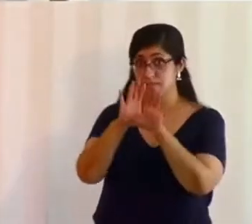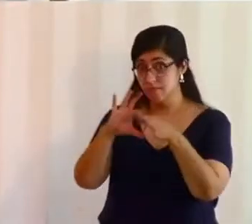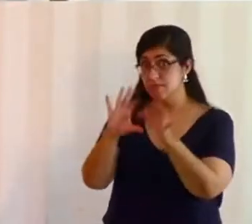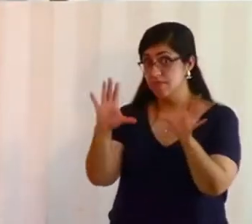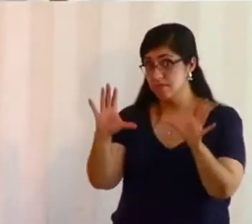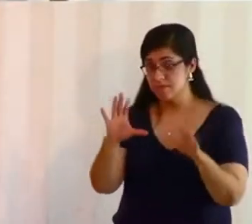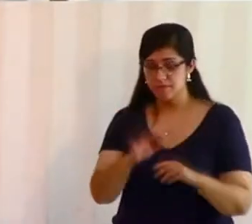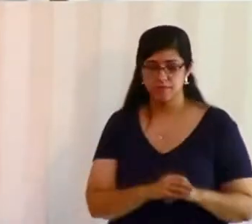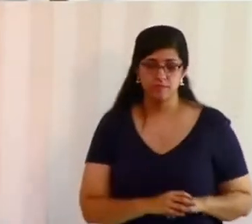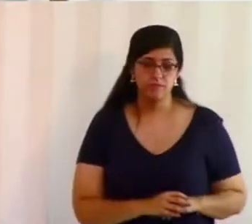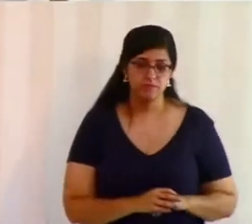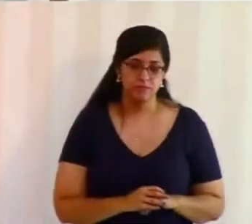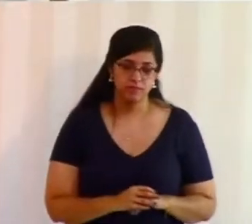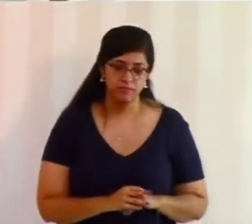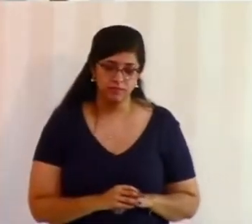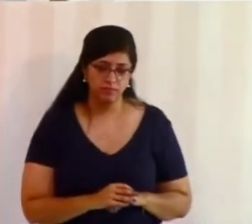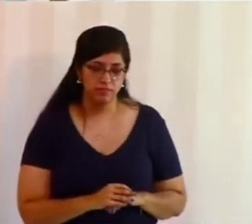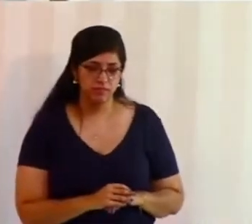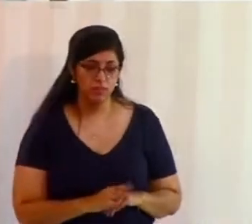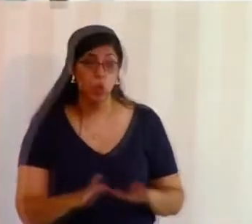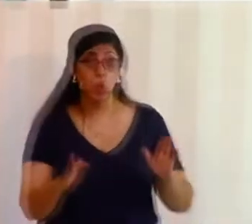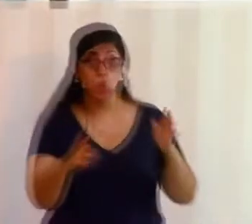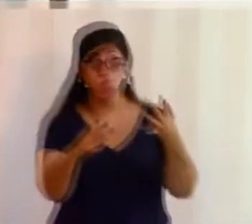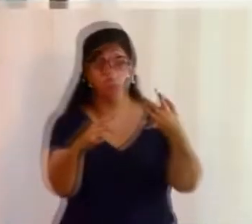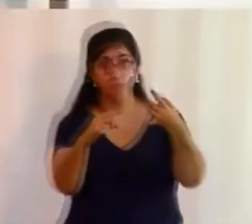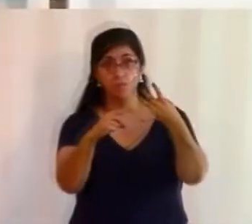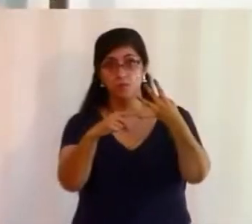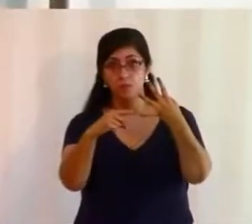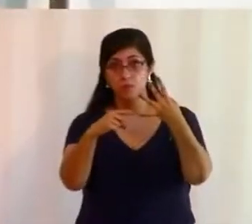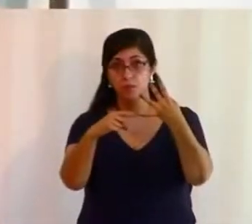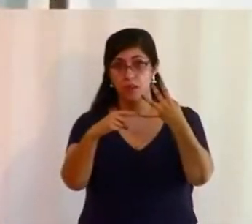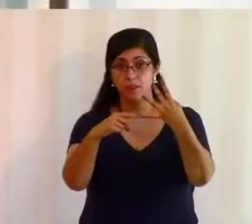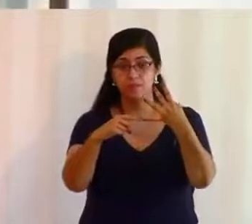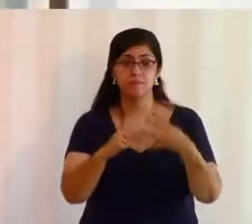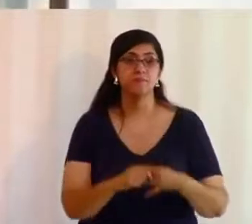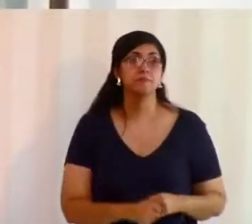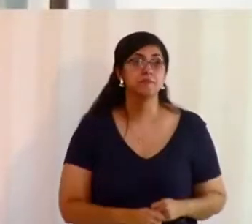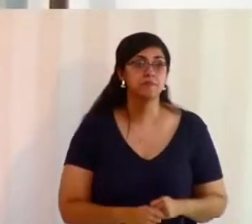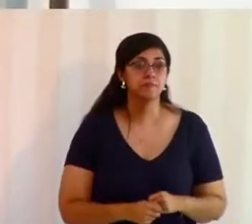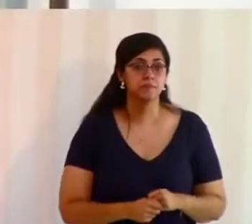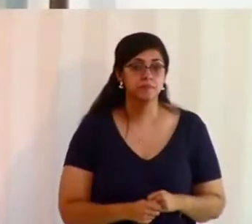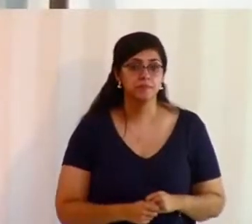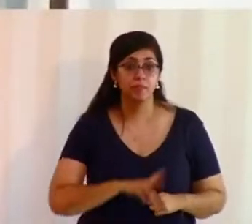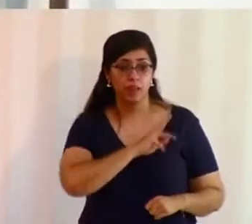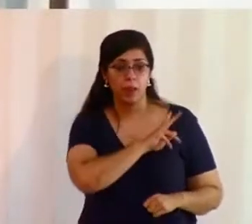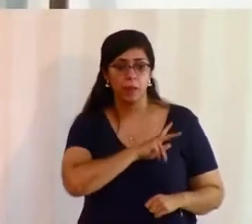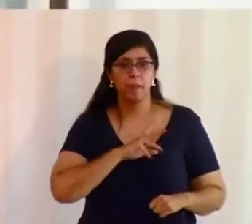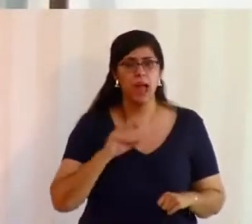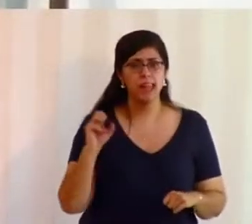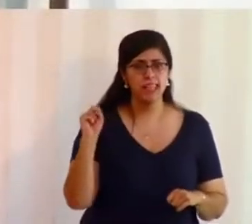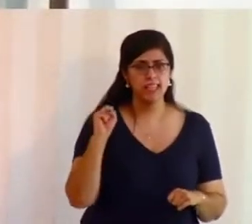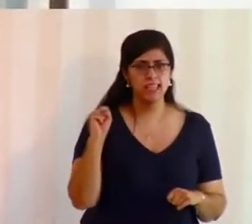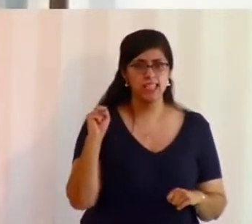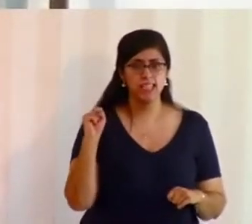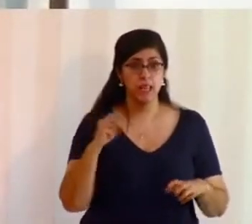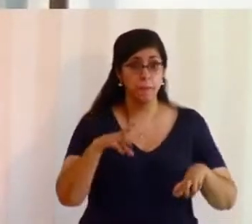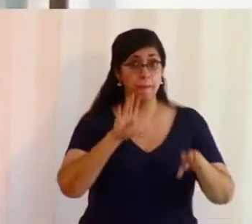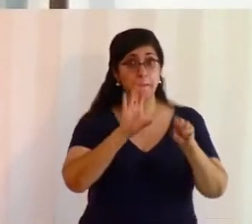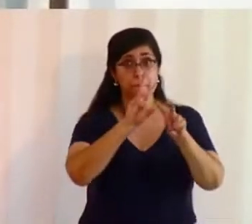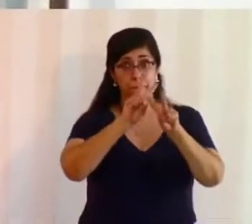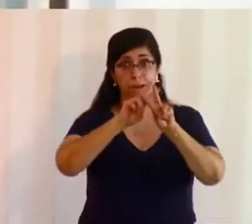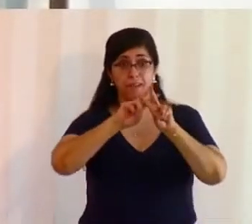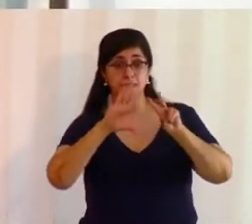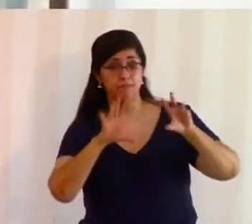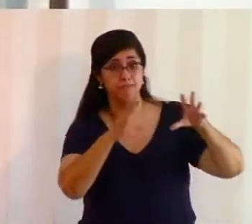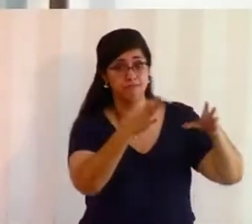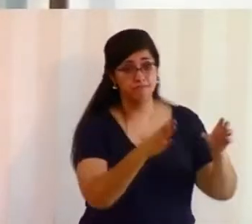último quadro, crianças, vocês vão desenhar Paulo e Silas presos, com os pés acorrentados num tronco,